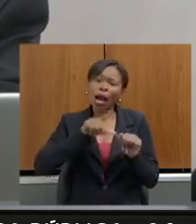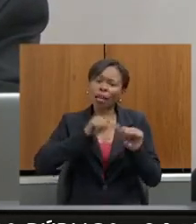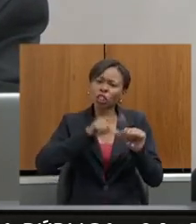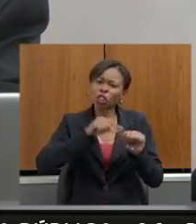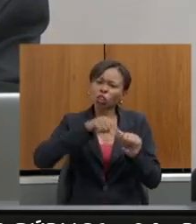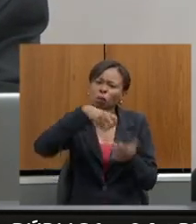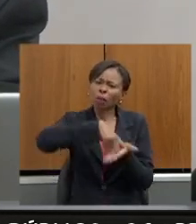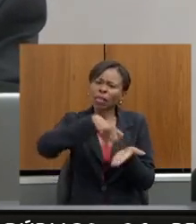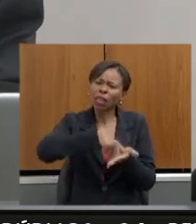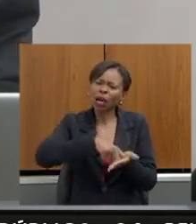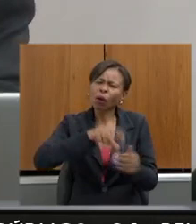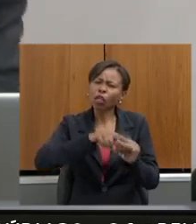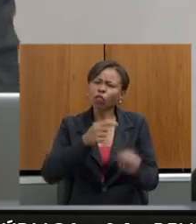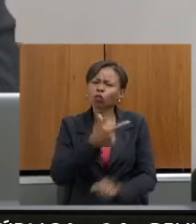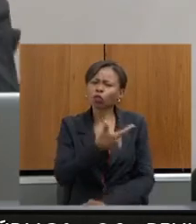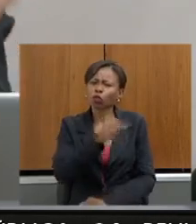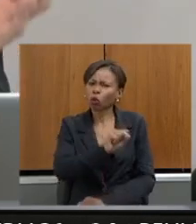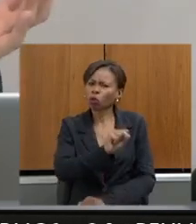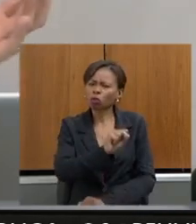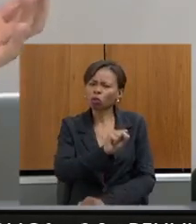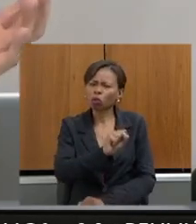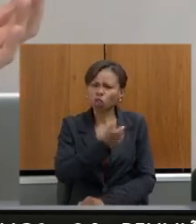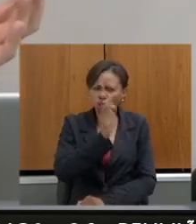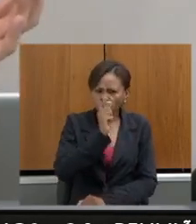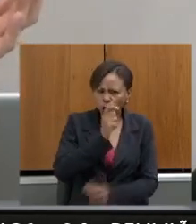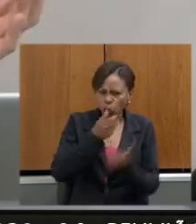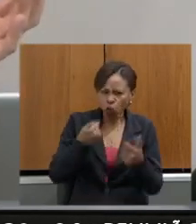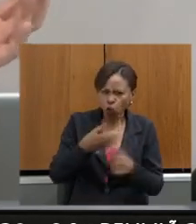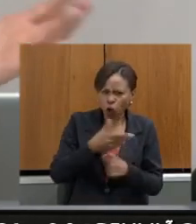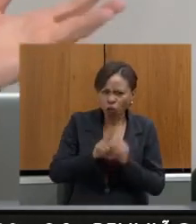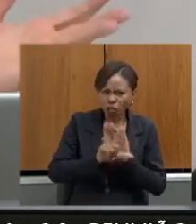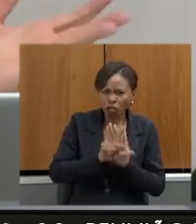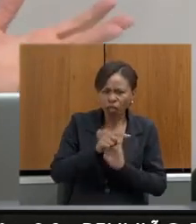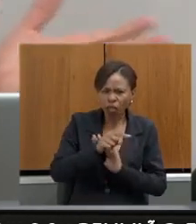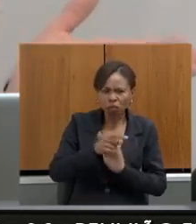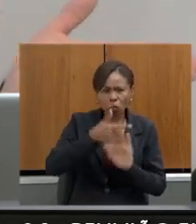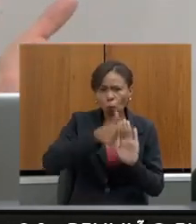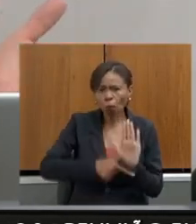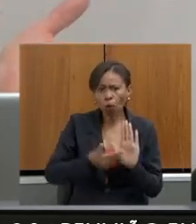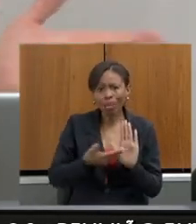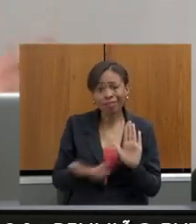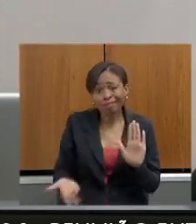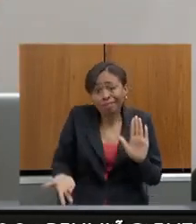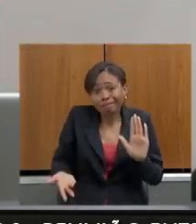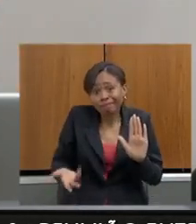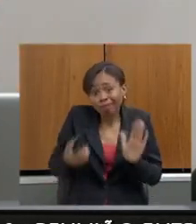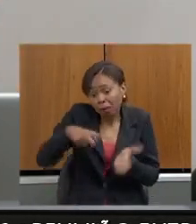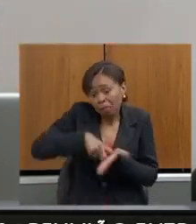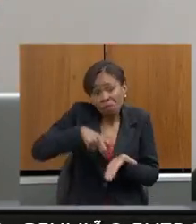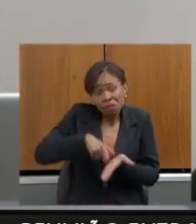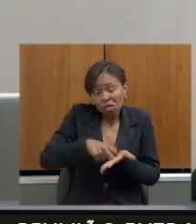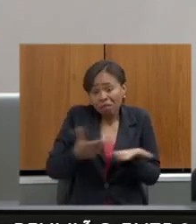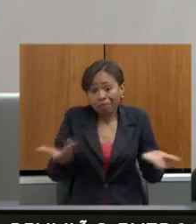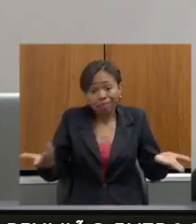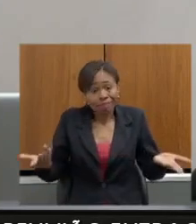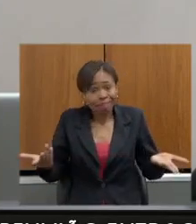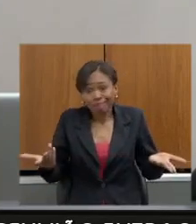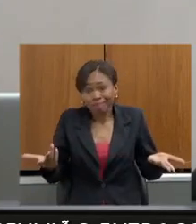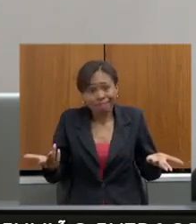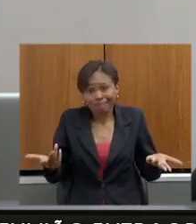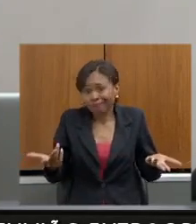que o artigo 28 é da nova lei de tóxicos ficou tipo penal em branco ver a pena é né Sheila não tem a pena cominada